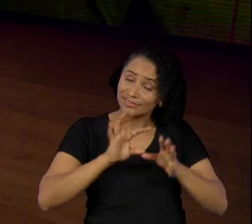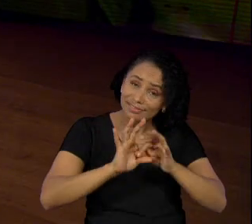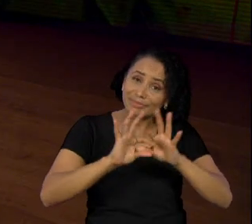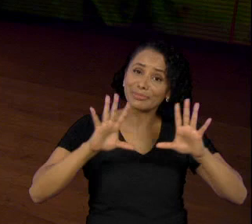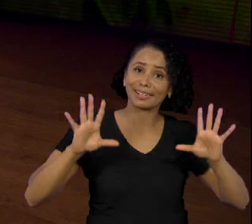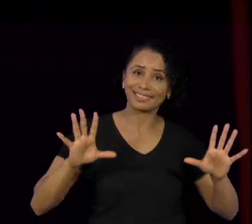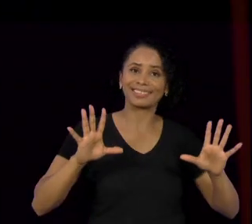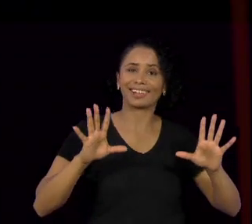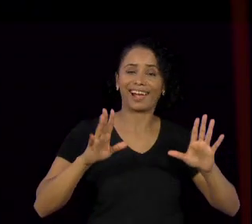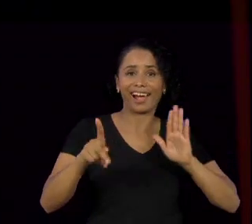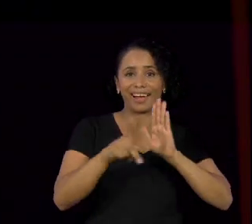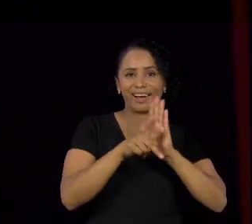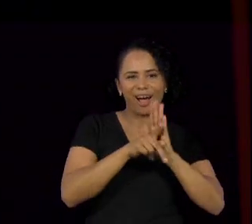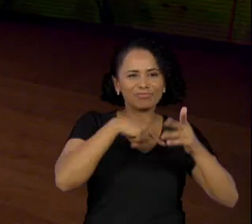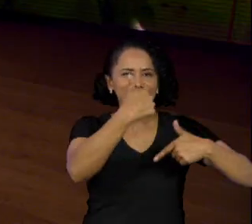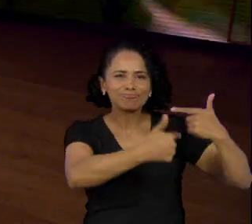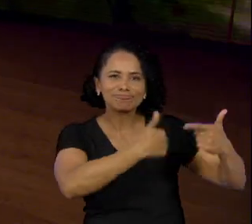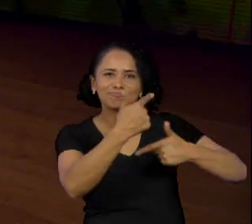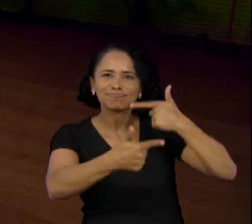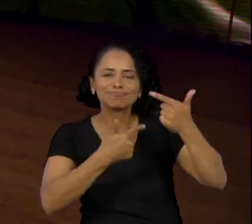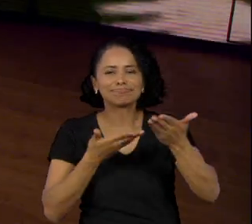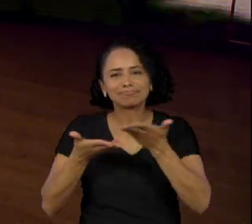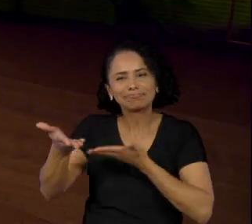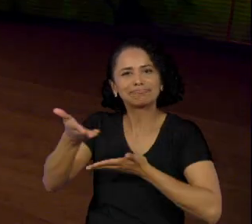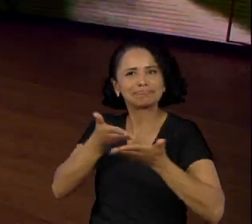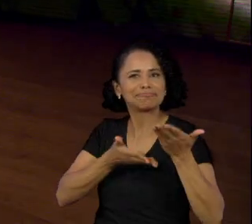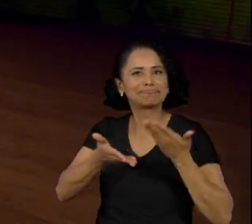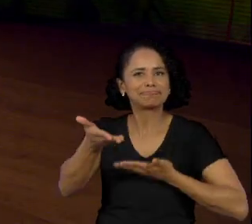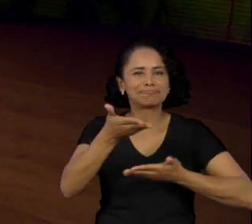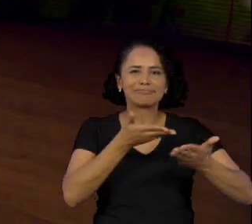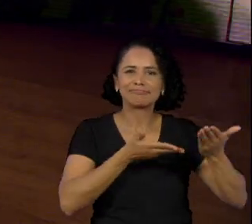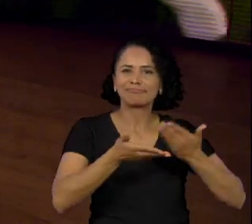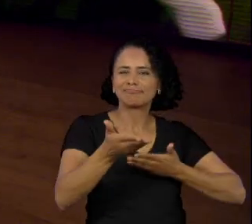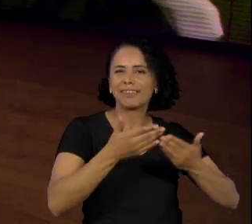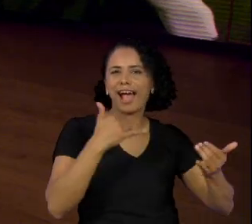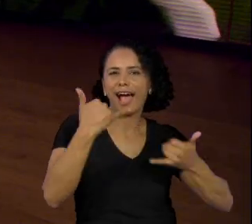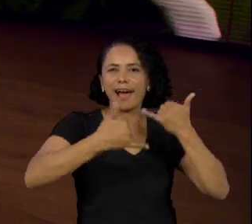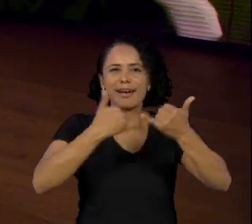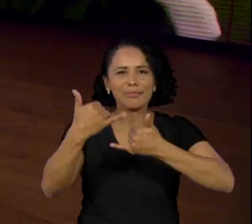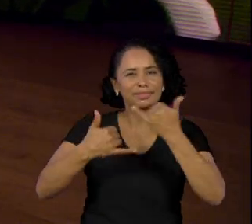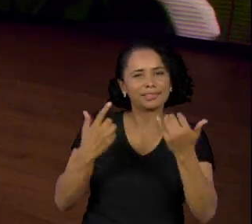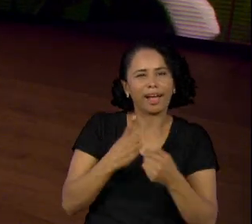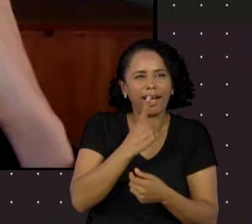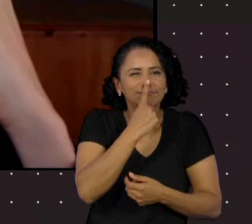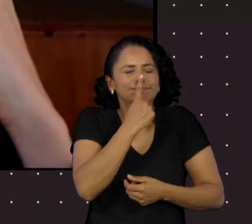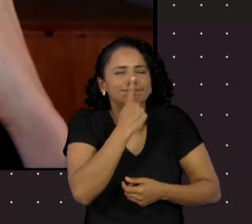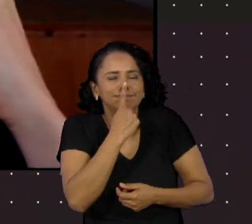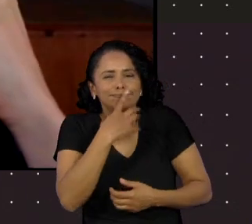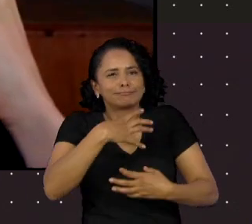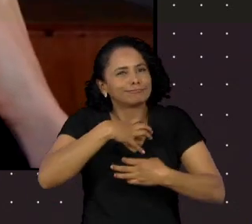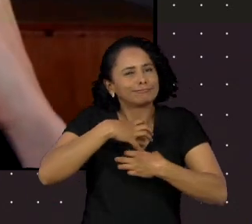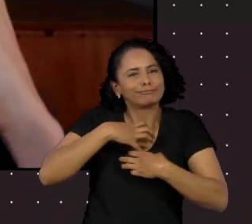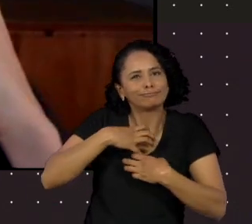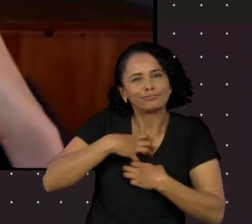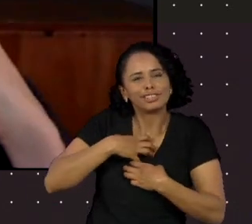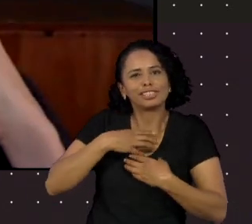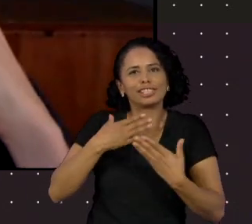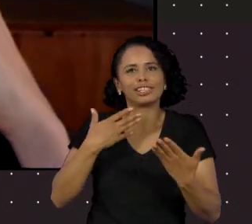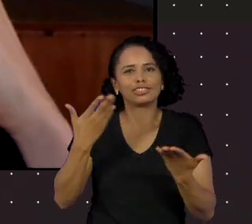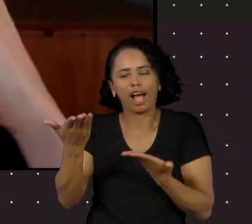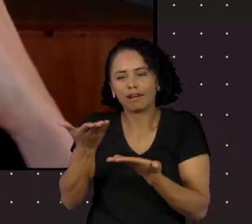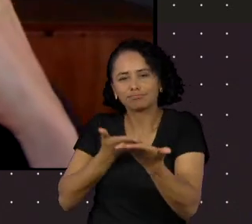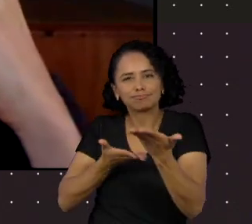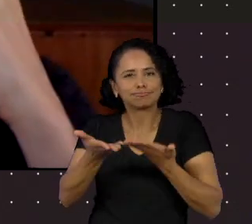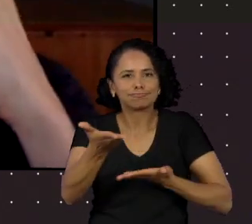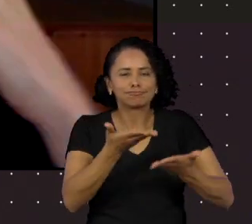para essa agressão, né? Para poder jogar em cena, para poder criar essas personagens